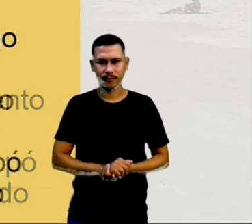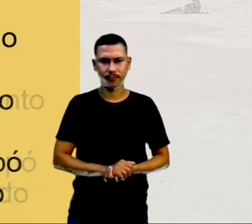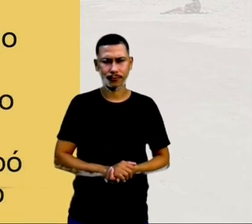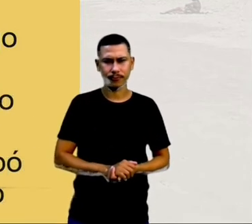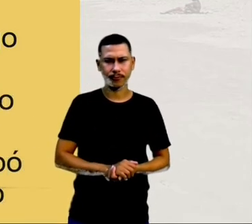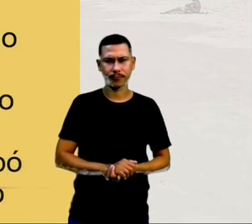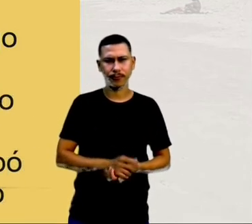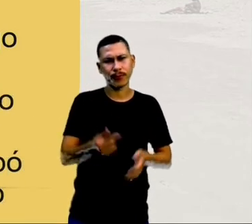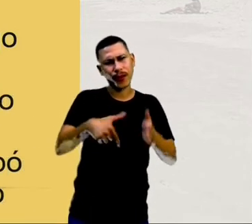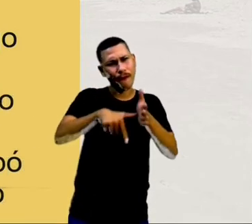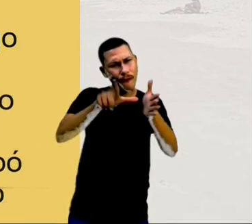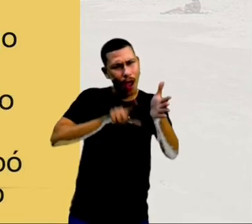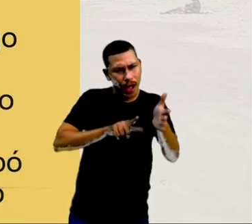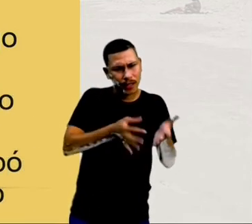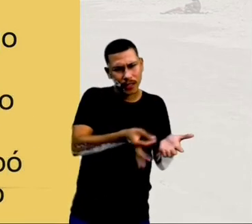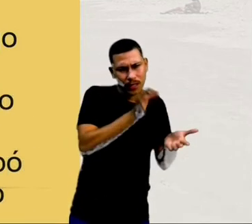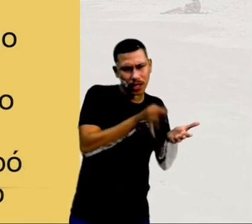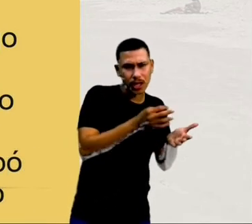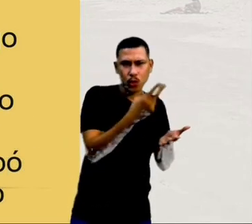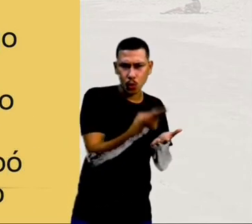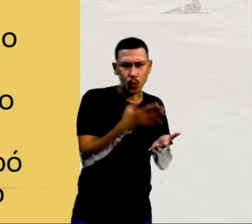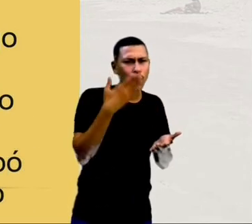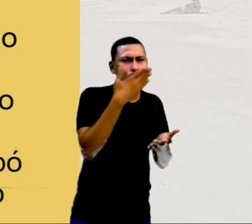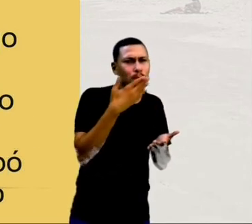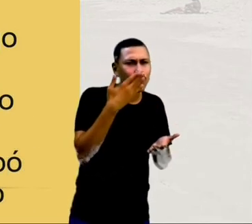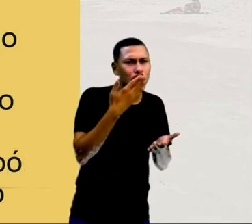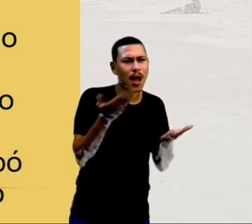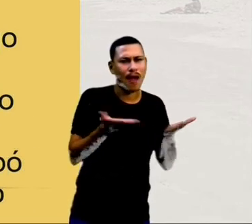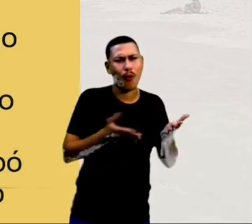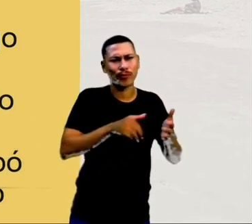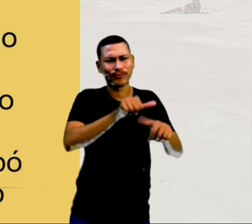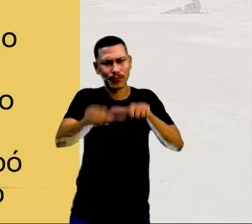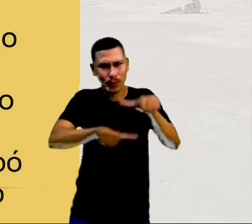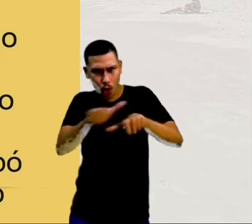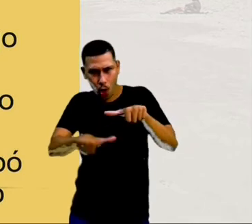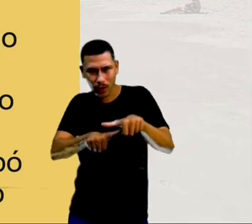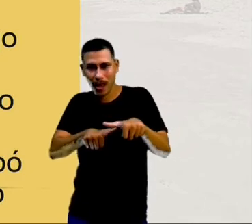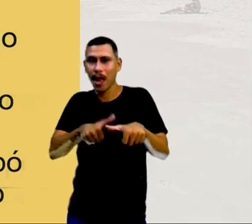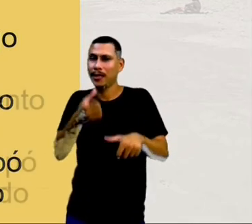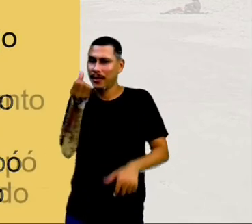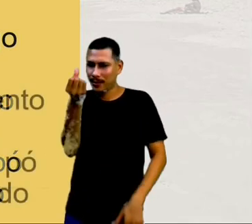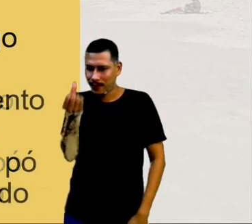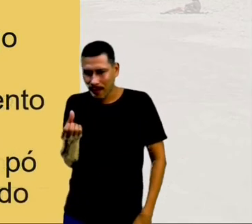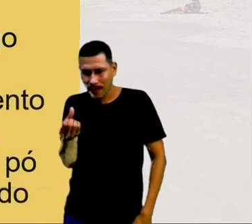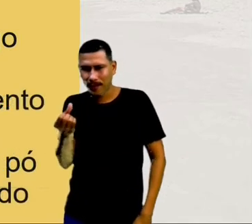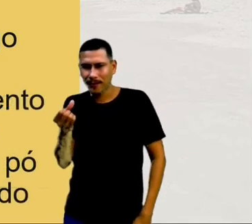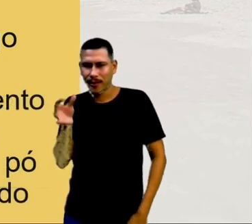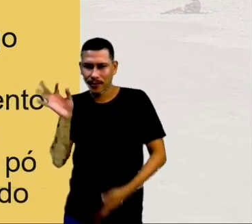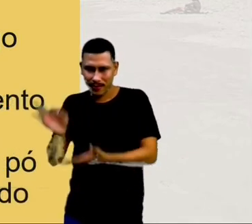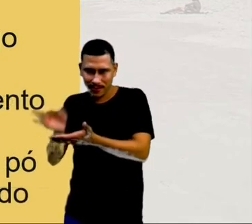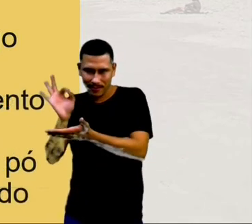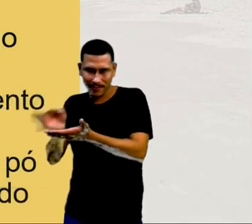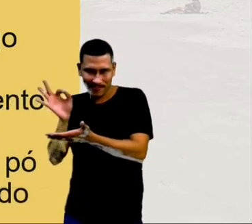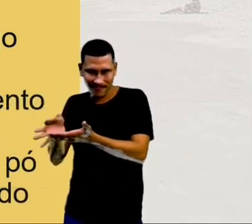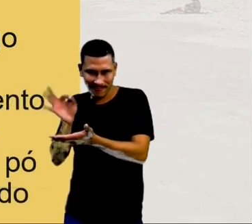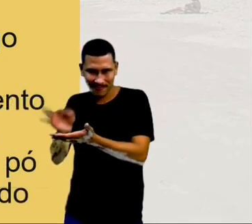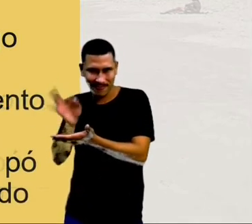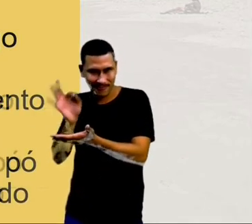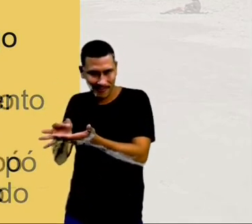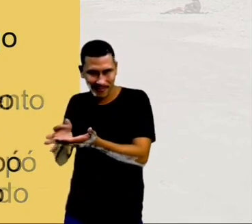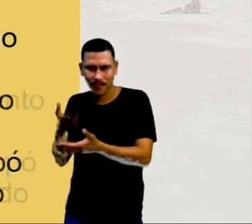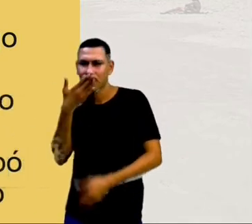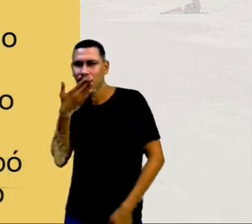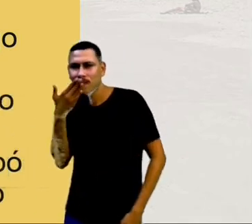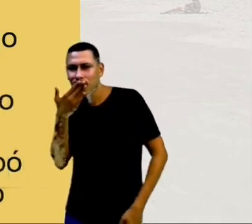antes tinha 2 xícaras de açúcar, vai ter que ter 3 vezes mais, ou seja, 6 xícaras de açúcar. Se